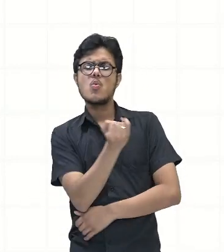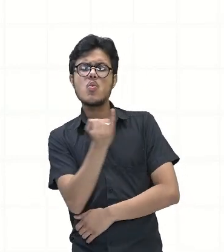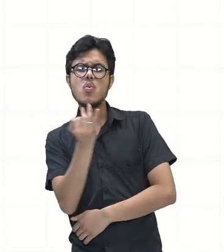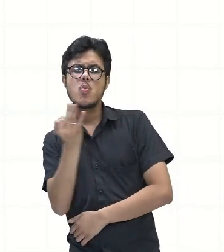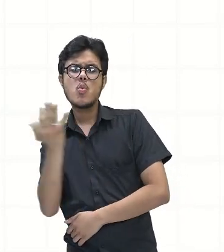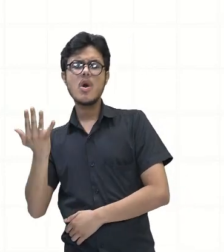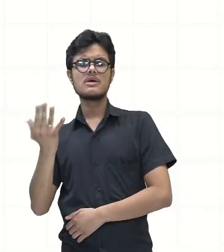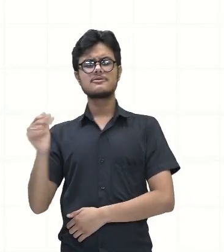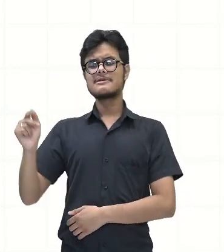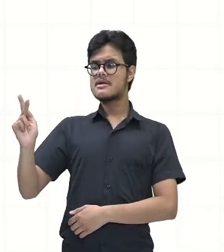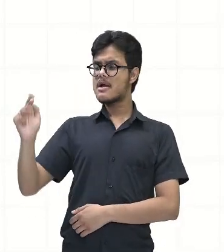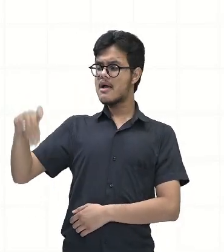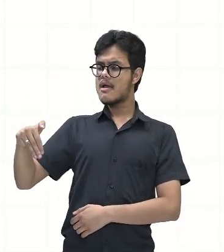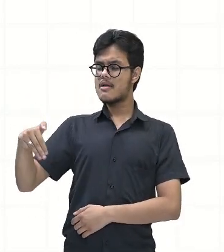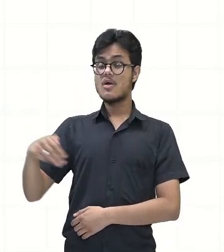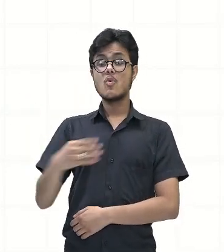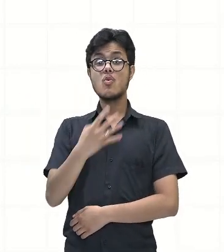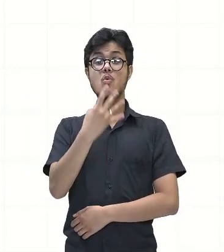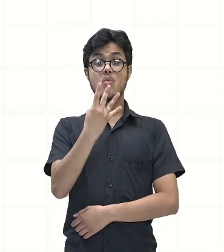desses pontos, ela corresponde a